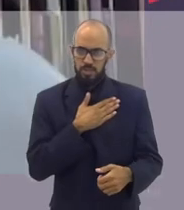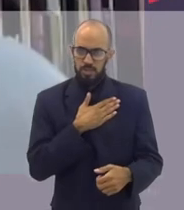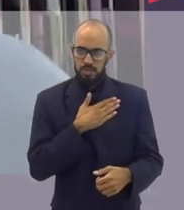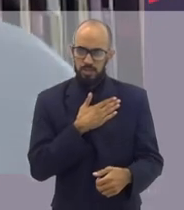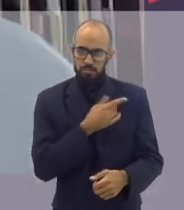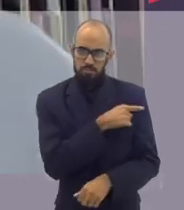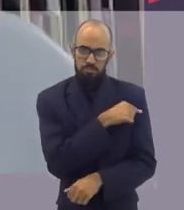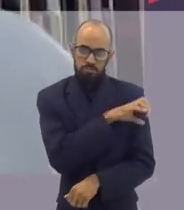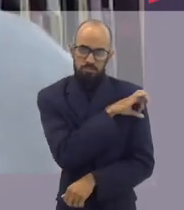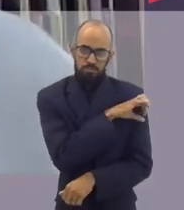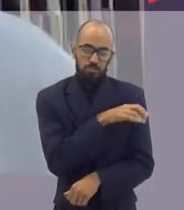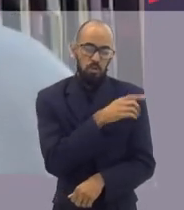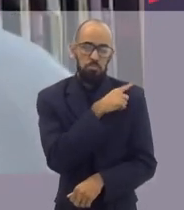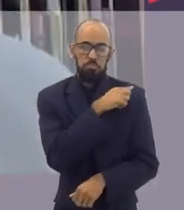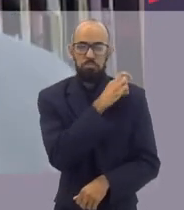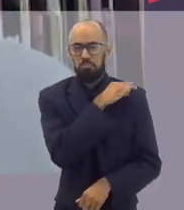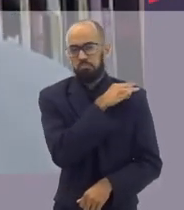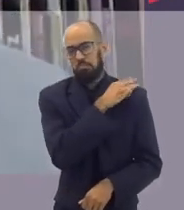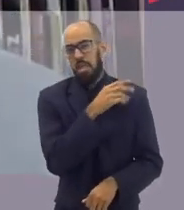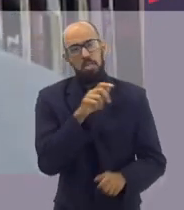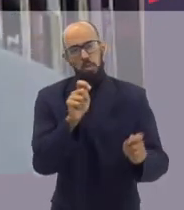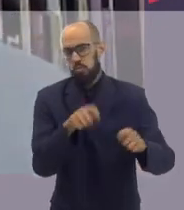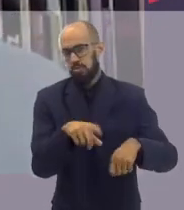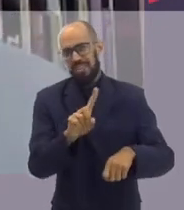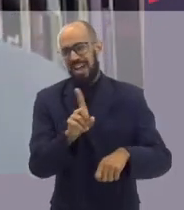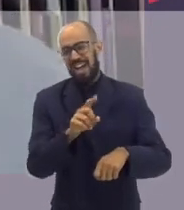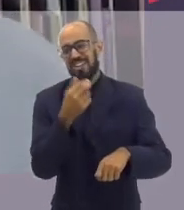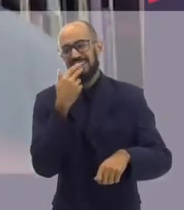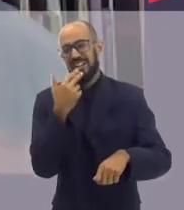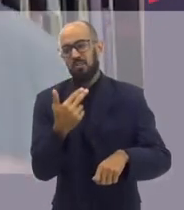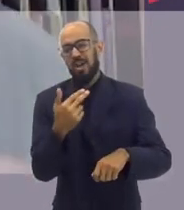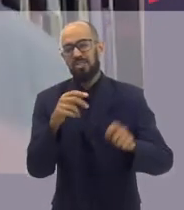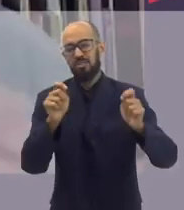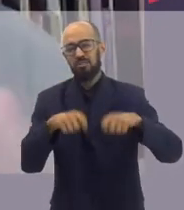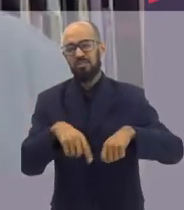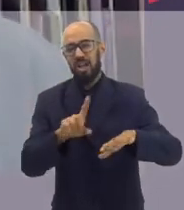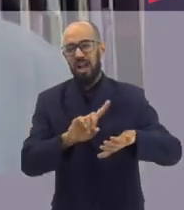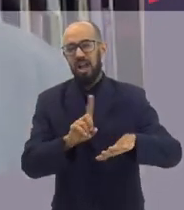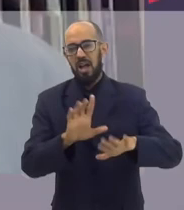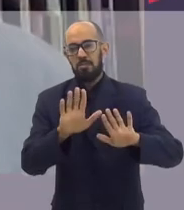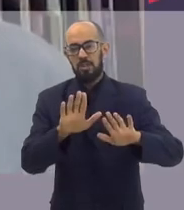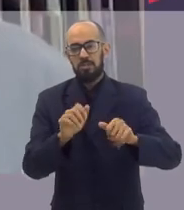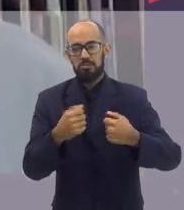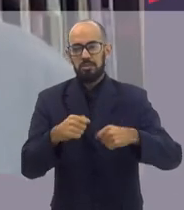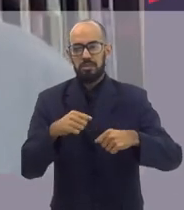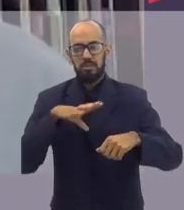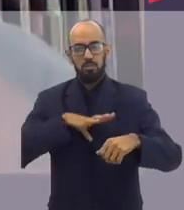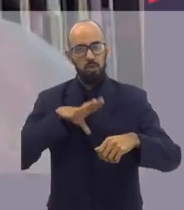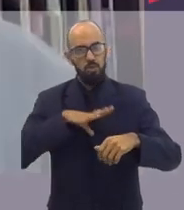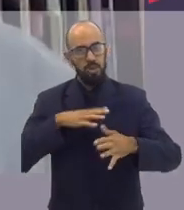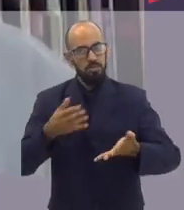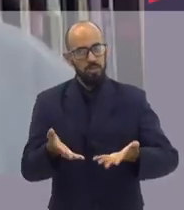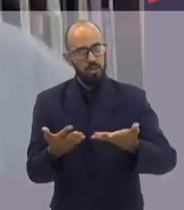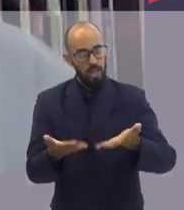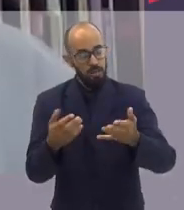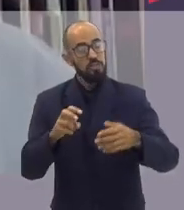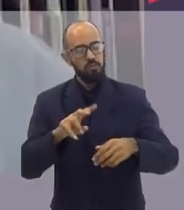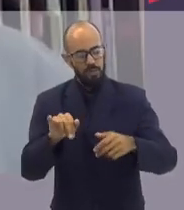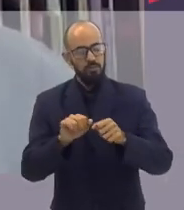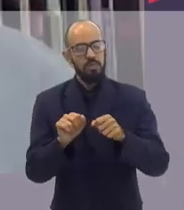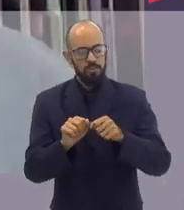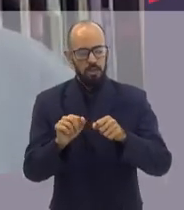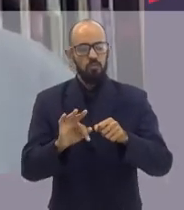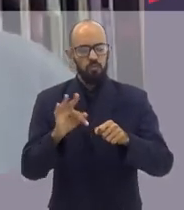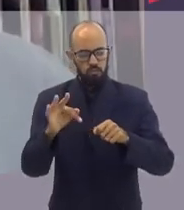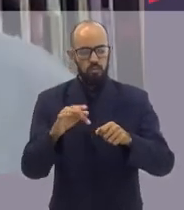né? E olha, gente, não dá, Olha. entendeu? Essa linguagem não vai servir. Mas aí o problema é que a gente está fazendo outro aqui,